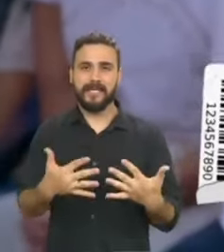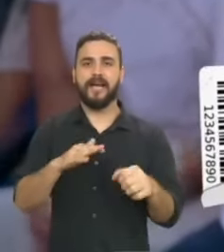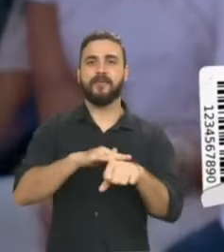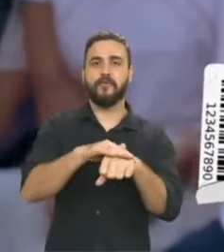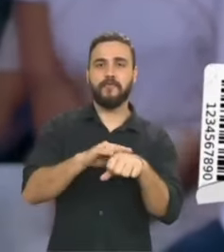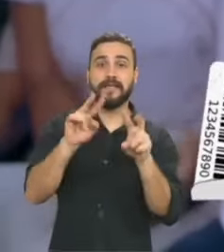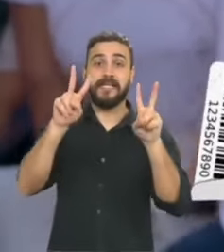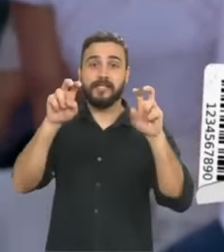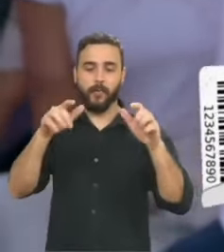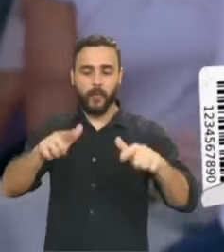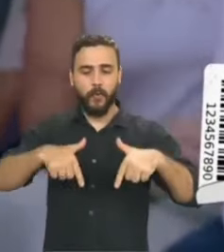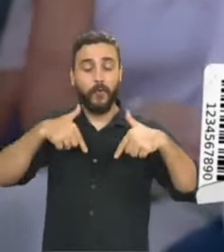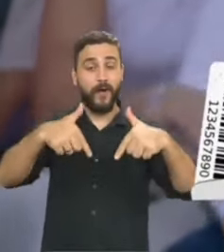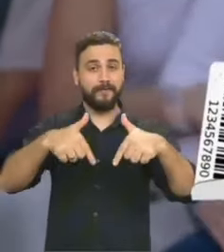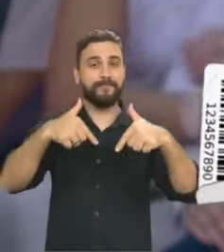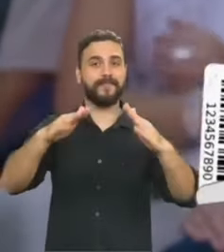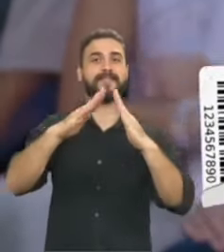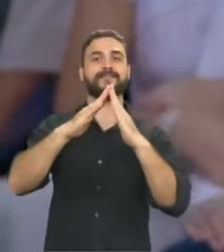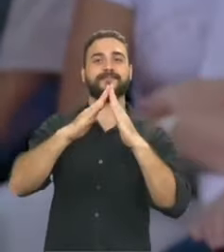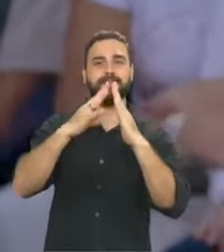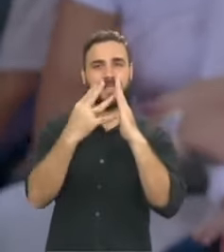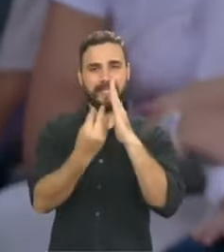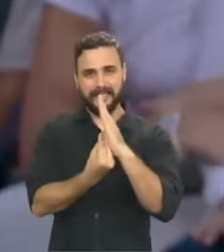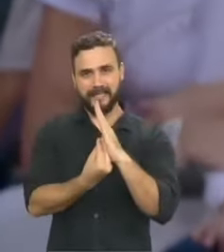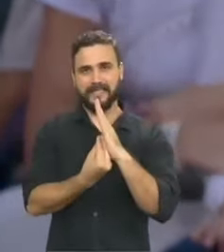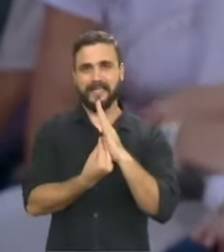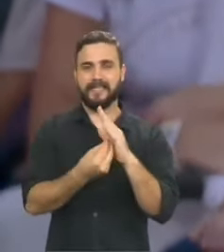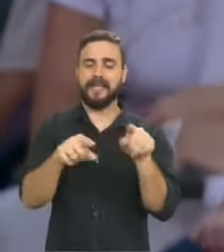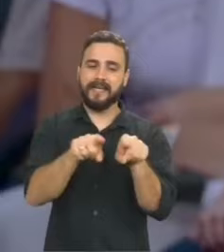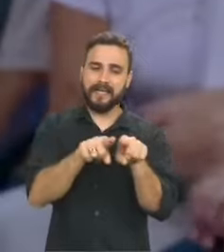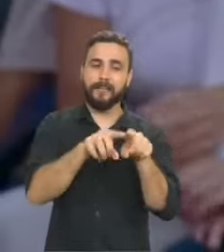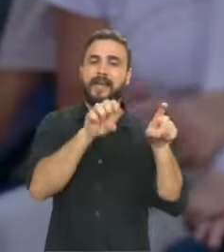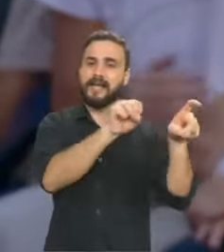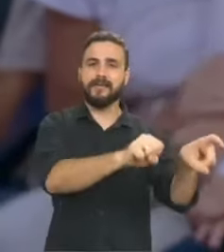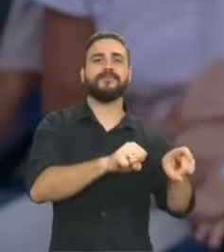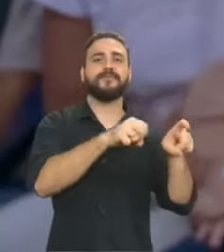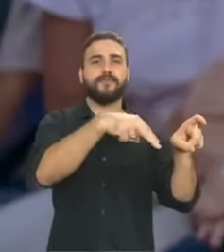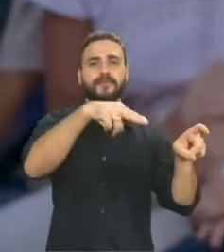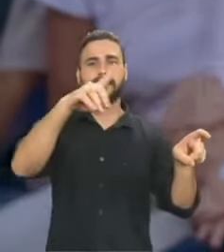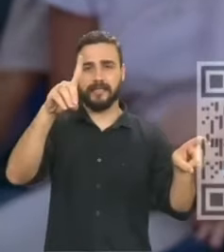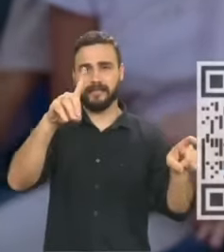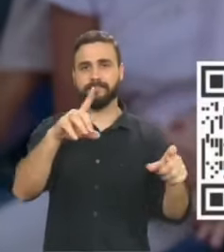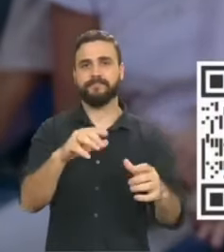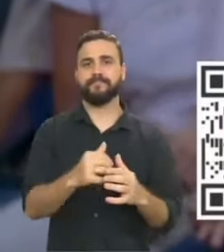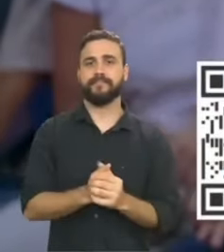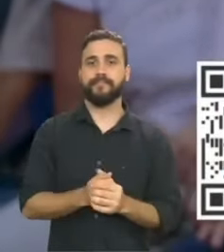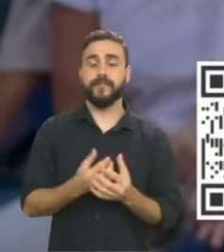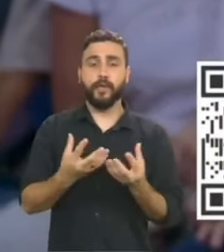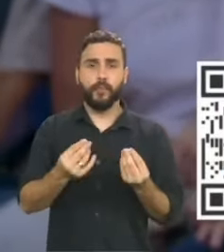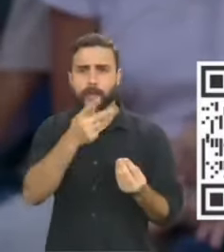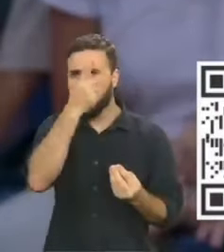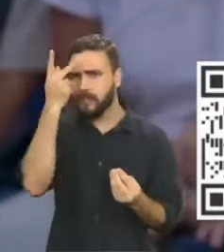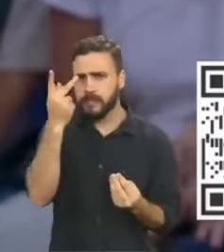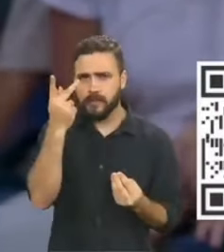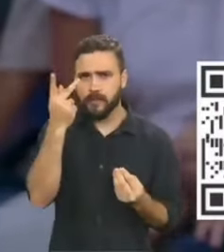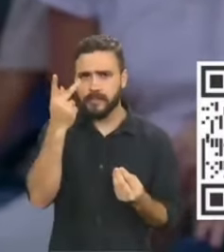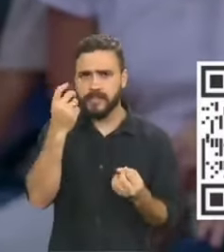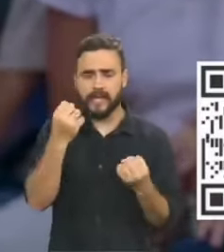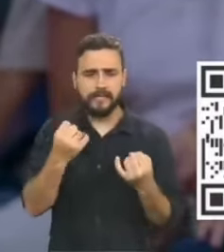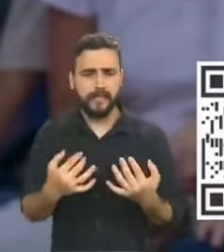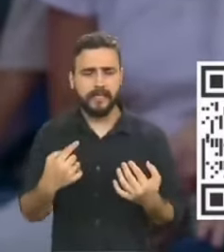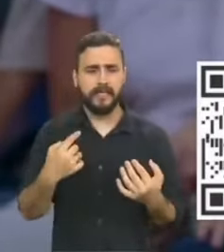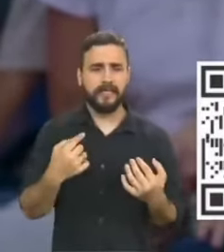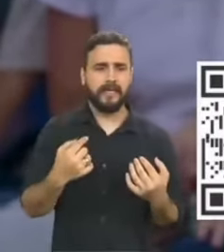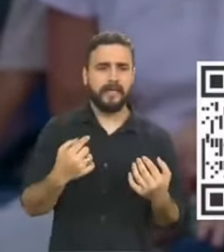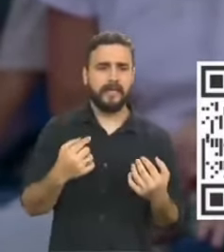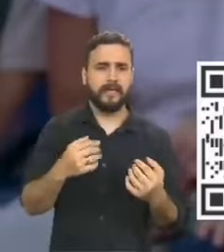especialmente sobre o sertão, o semiárido brasileiro. E, assim, eu costumo dizer o seguinte: muita gente diz assim, eu vou para o sertão para sofrer um choque